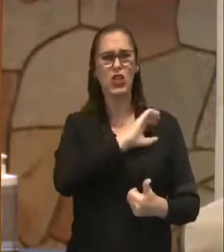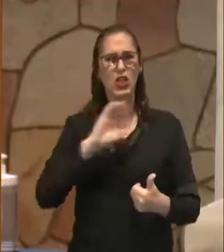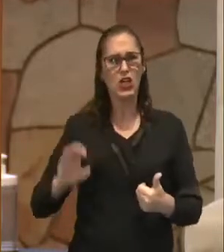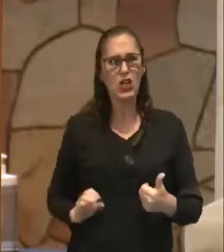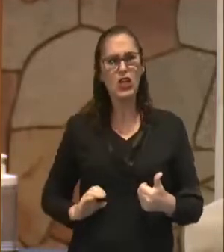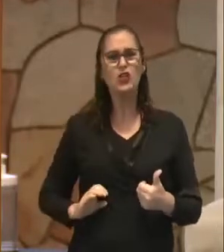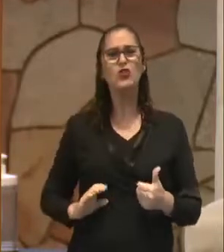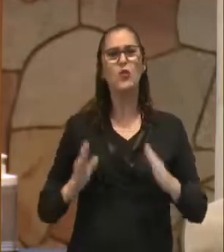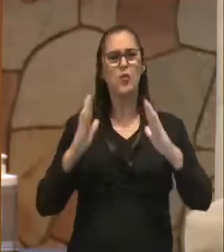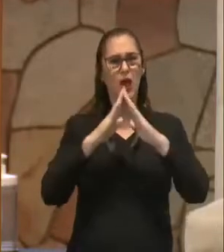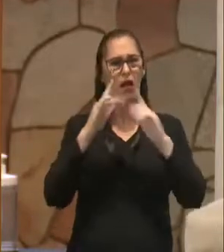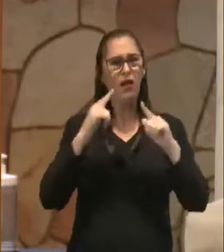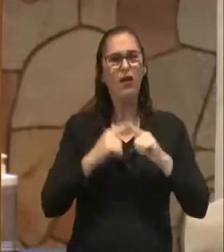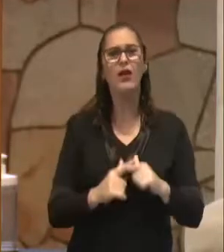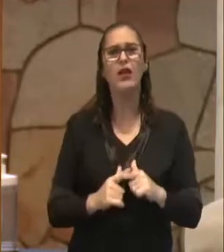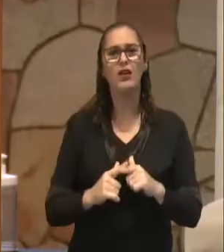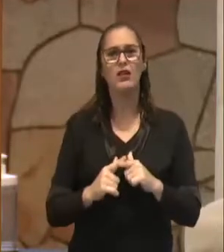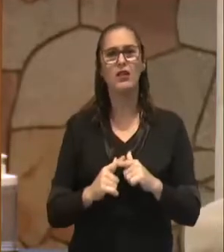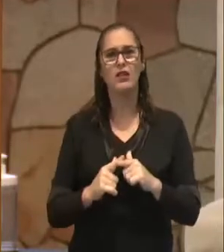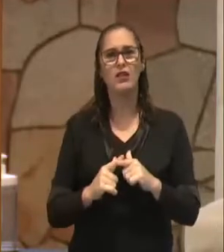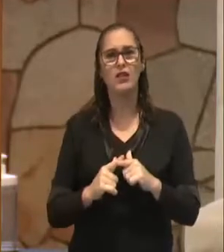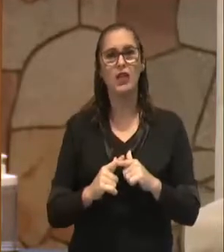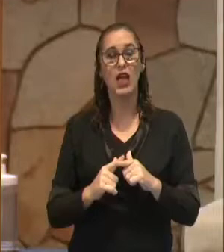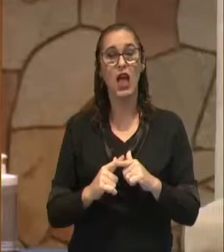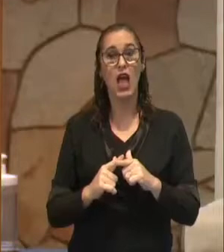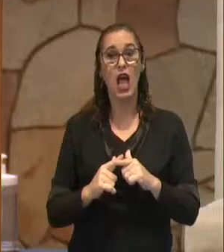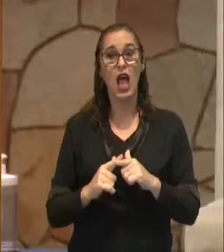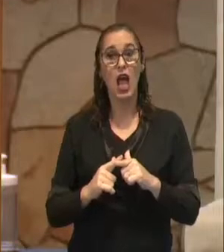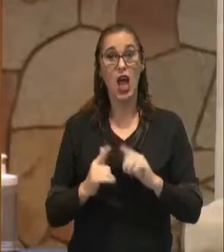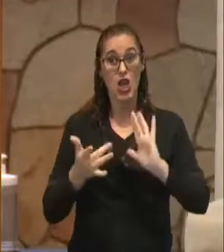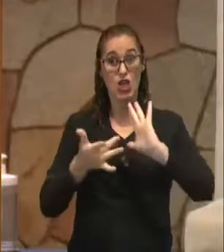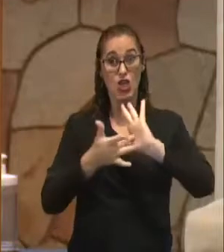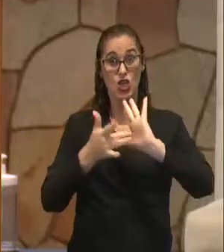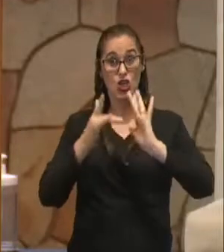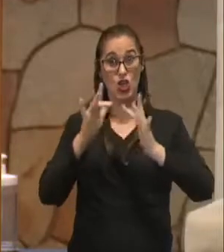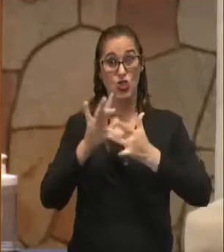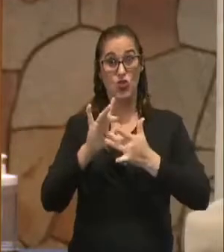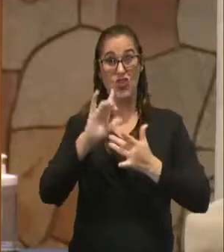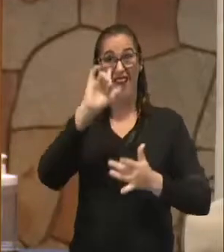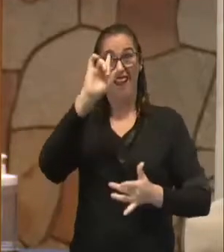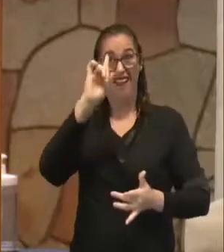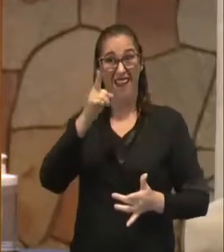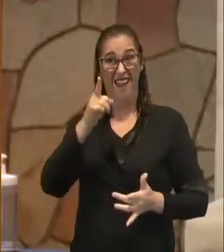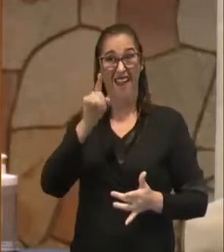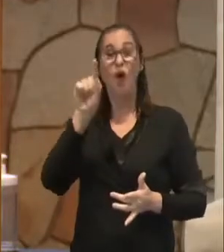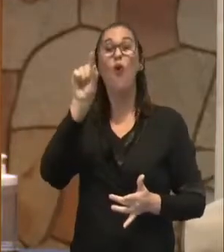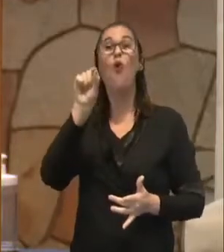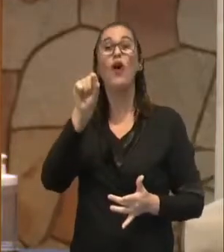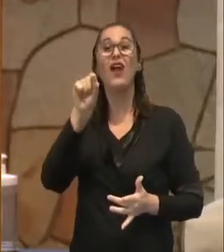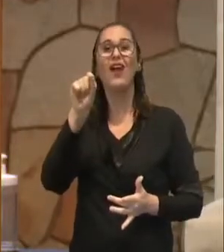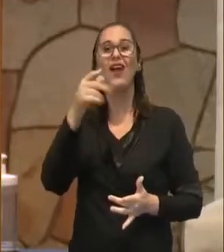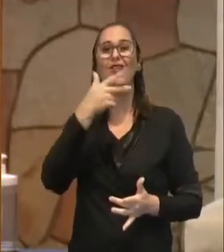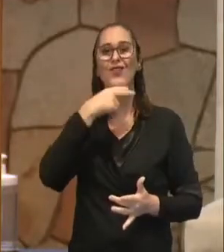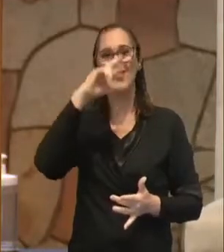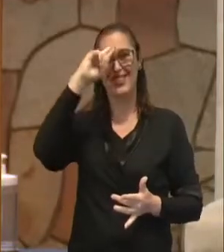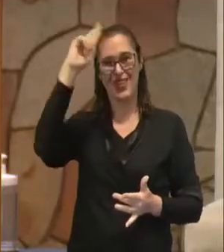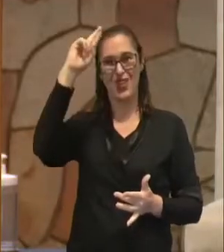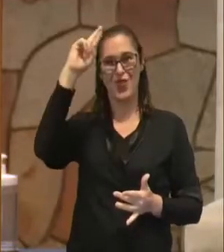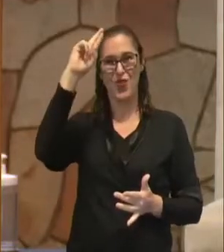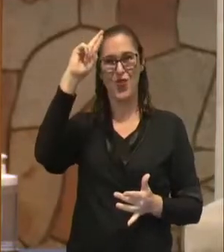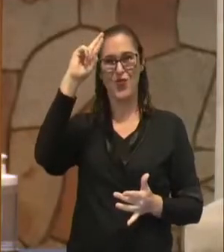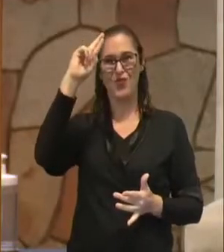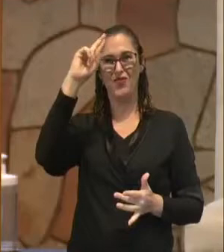igreja, do qual Ele é Senhor, a igreja. Ele é o Senhor da